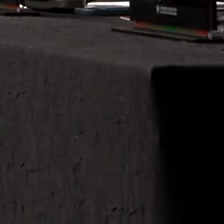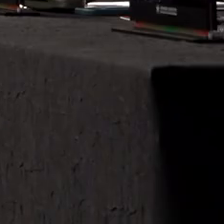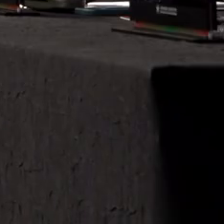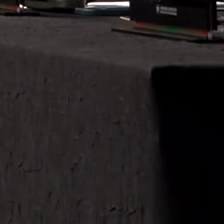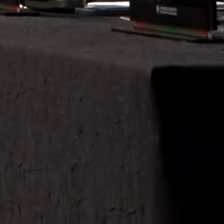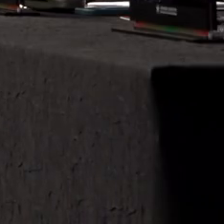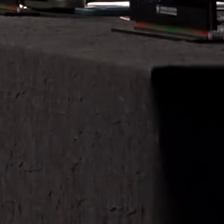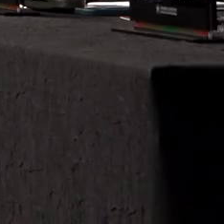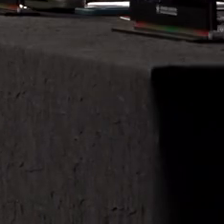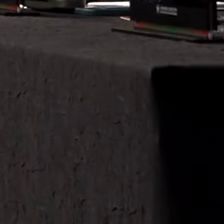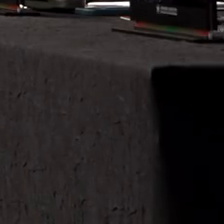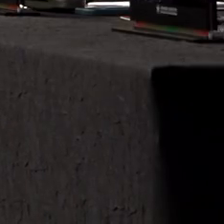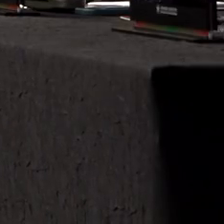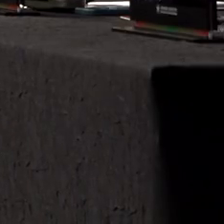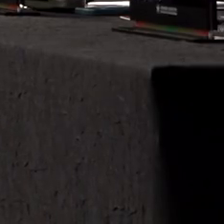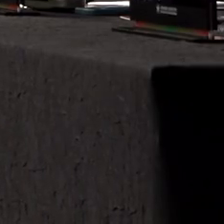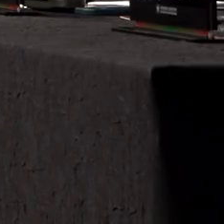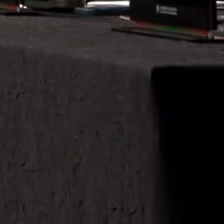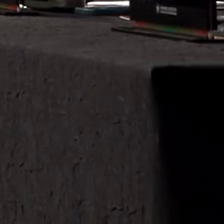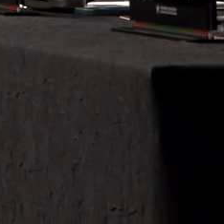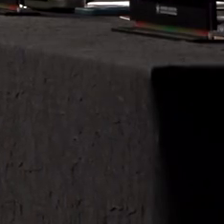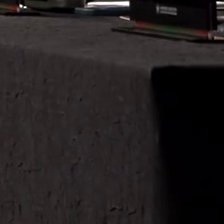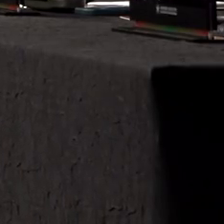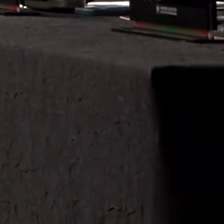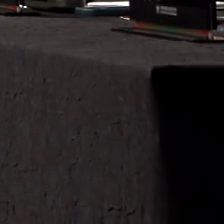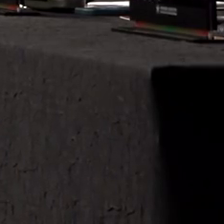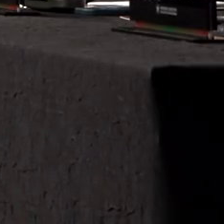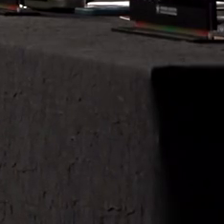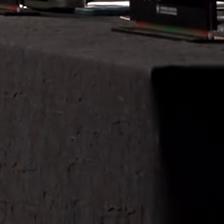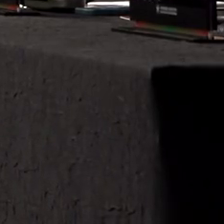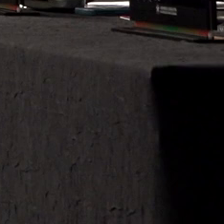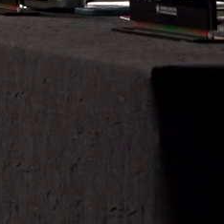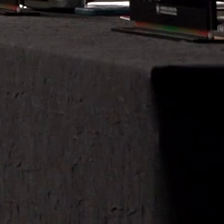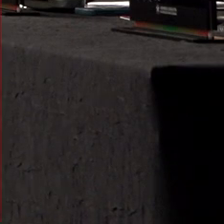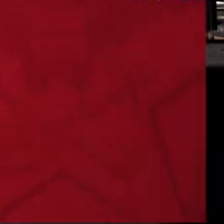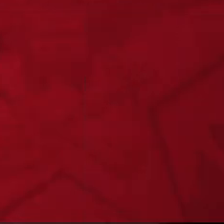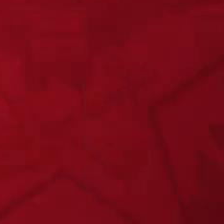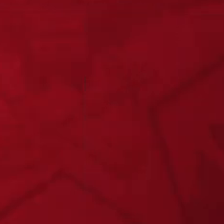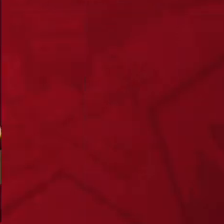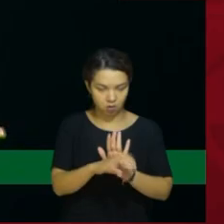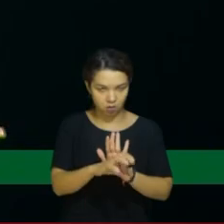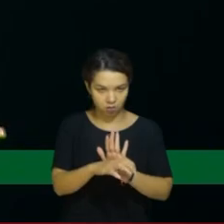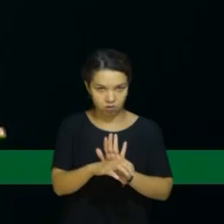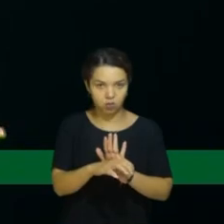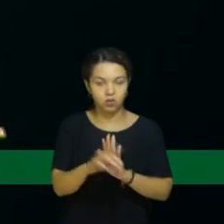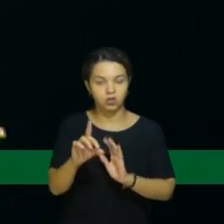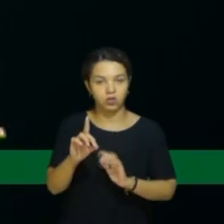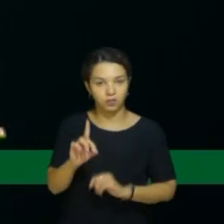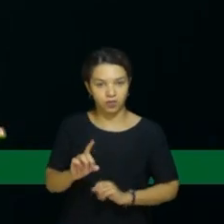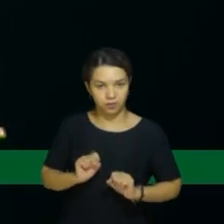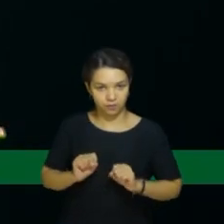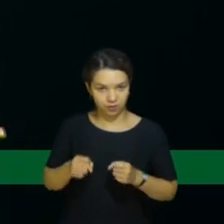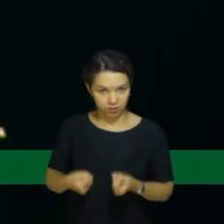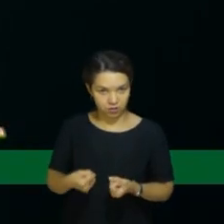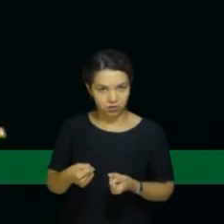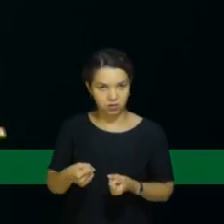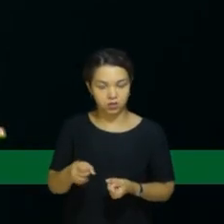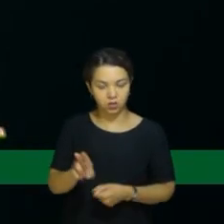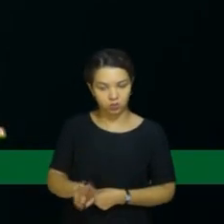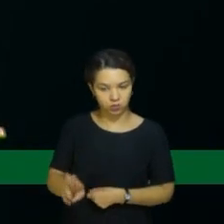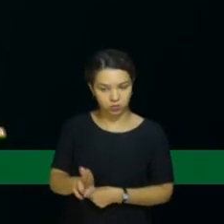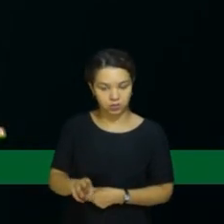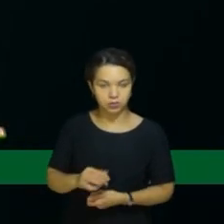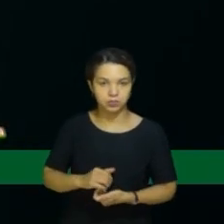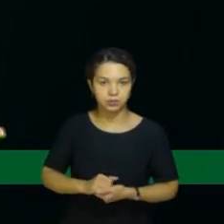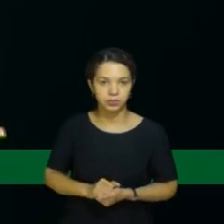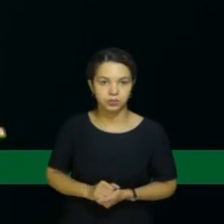Schmidt, pediu apoio às microcervejarias artesanais do Vale do Itajaí. A instituição ou a majoração